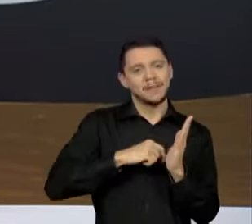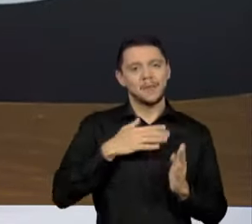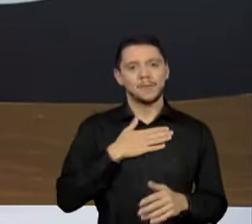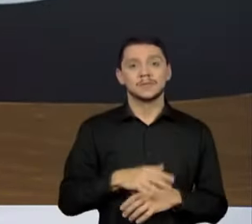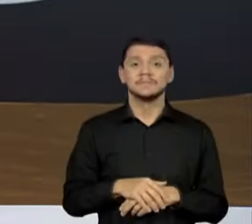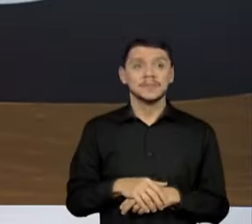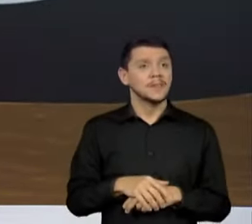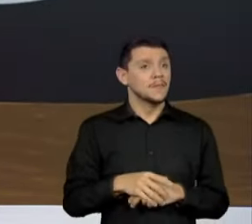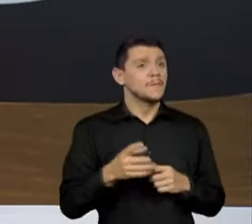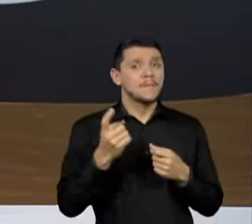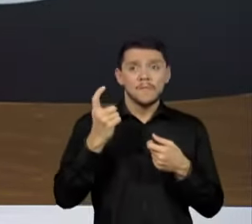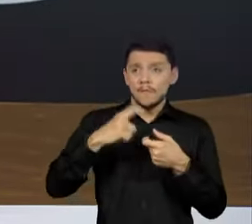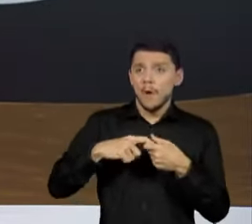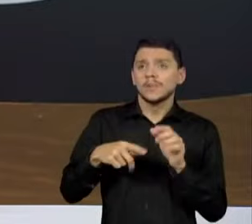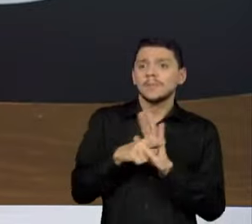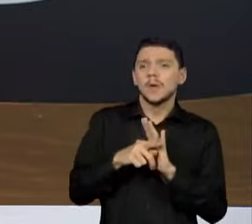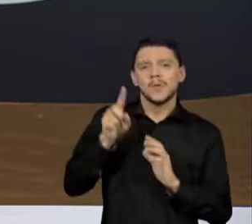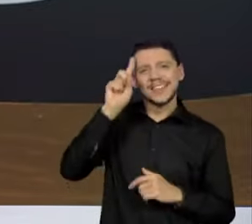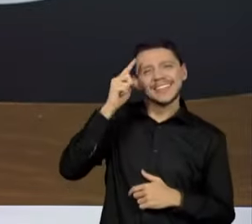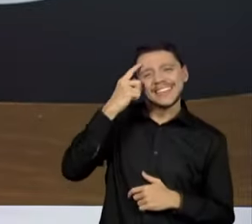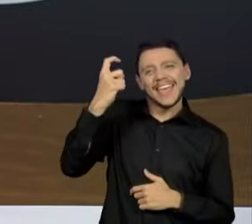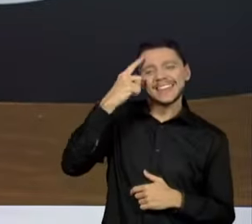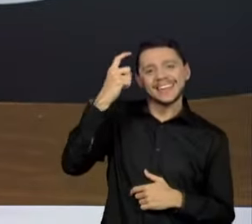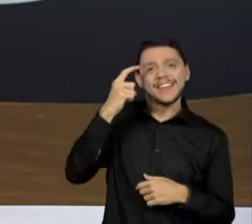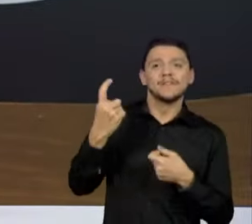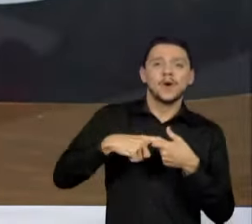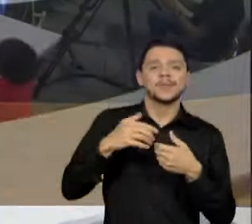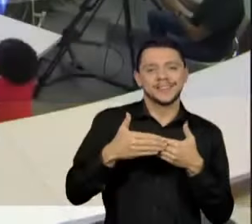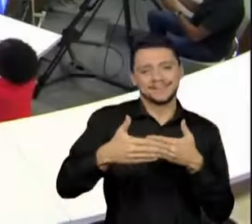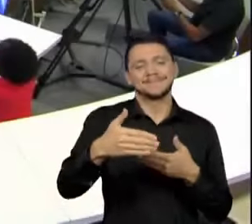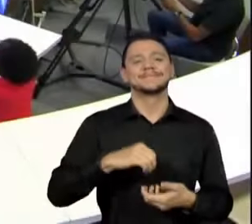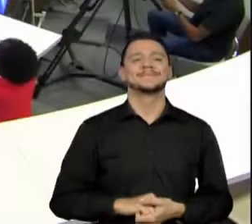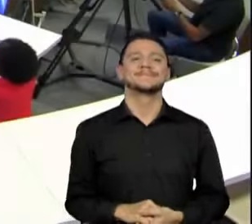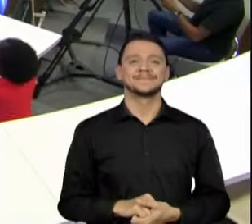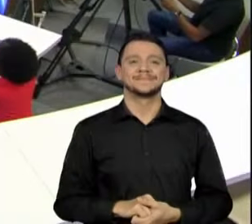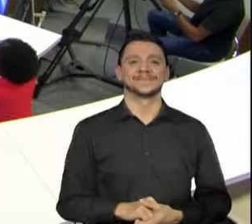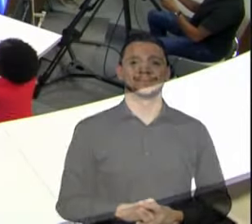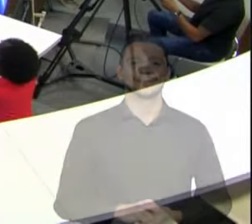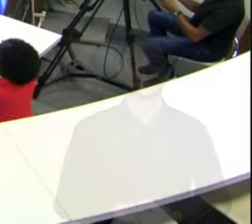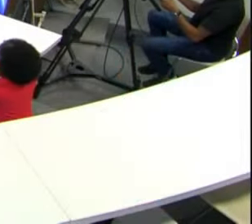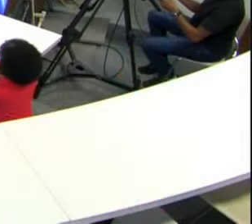ideia e a gente volta já para o último bloco com a Ana e o Paulo. Até já.